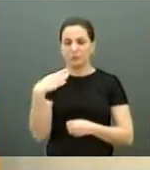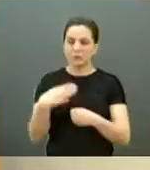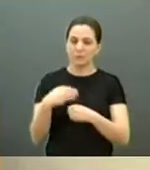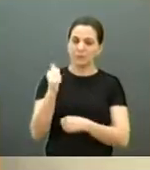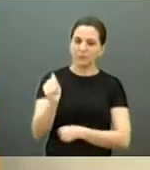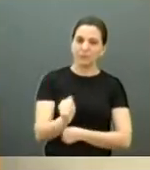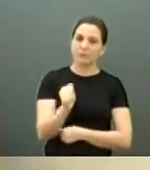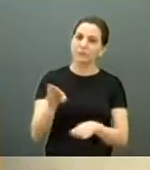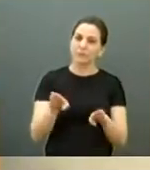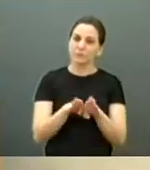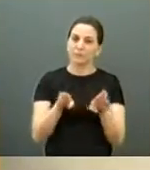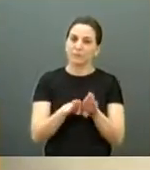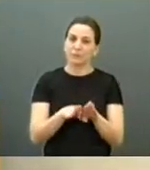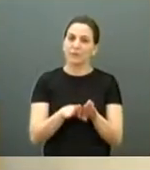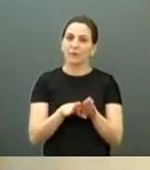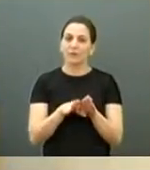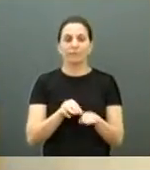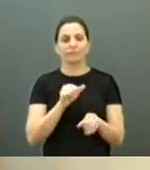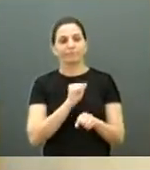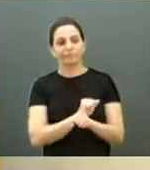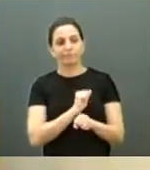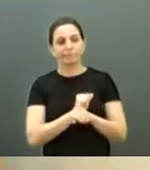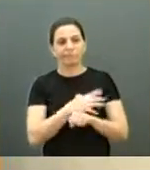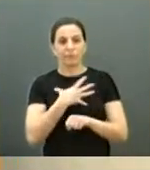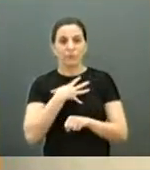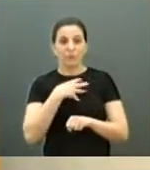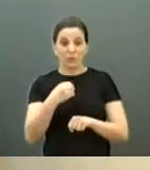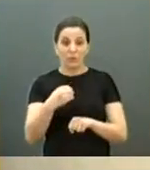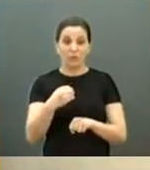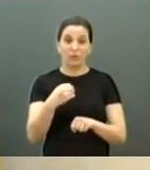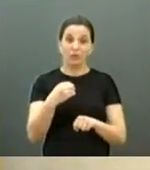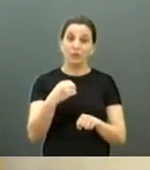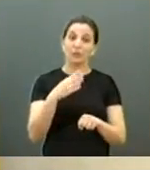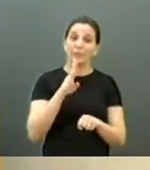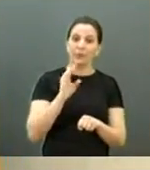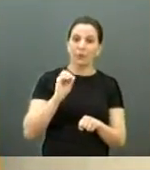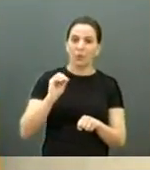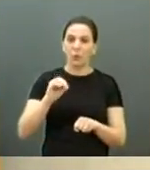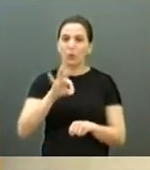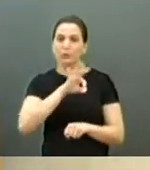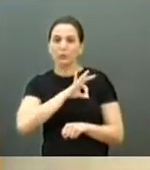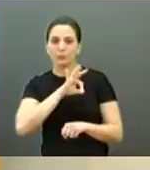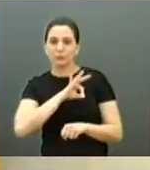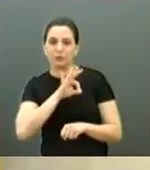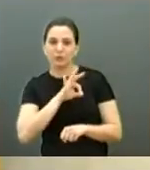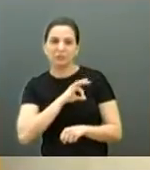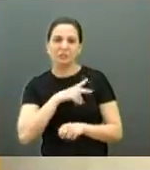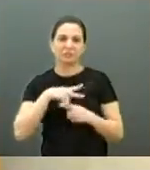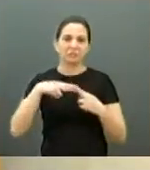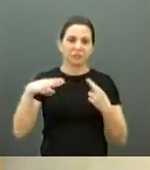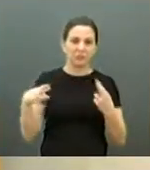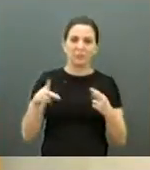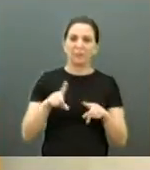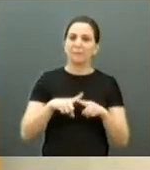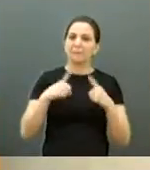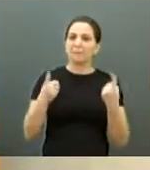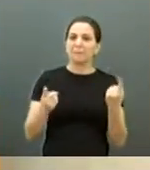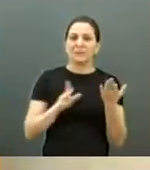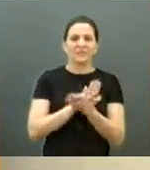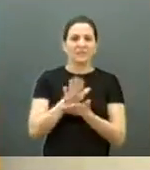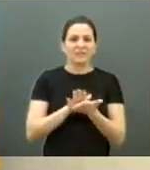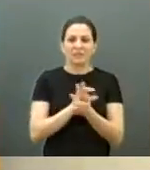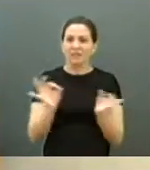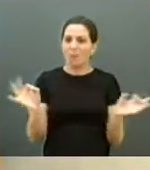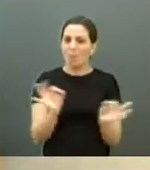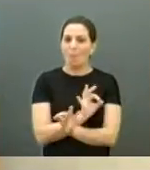e ele ficou ali o filho dele fez um boletim de ocorrência chamou a polícia mesmo assim nada estava resolvendo